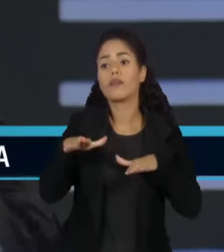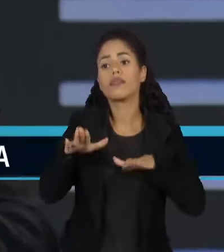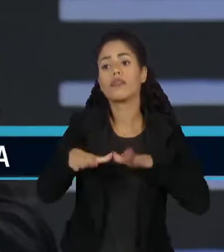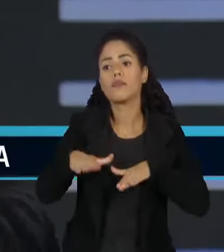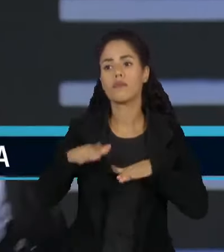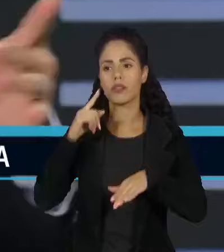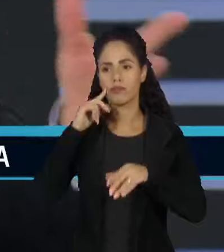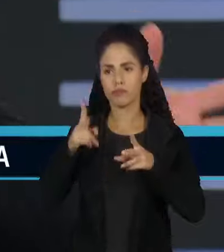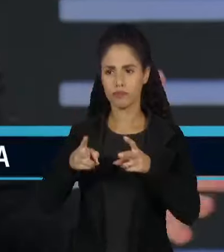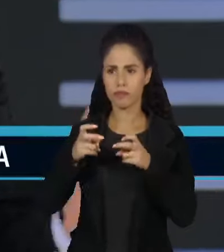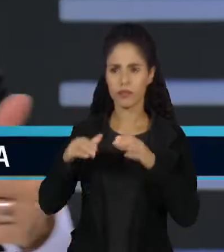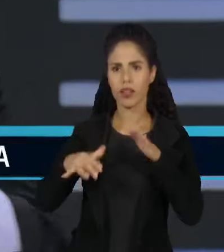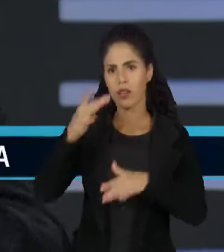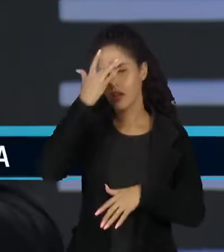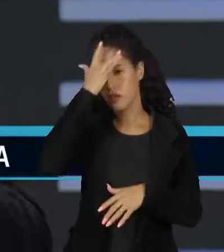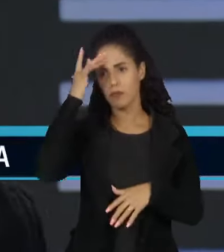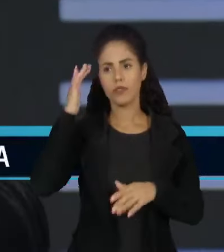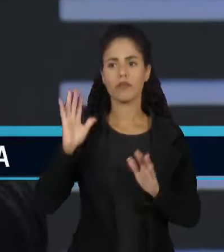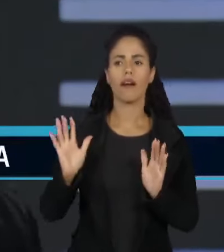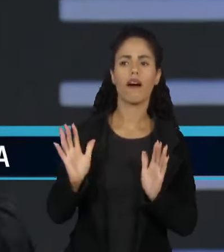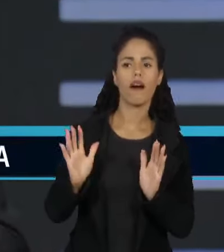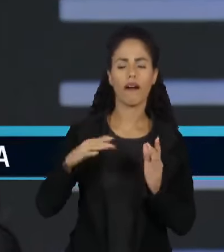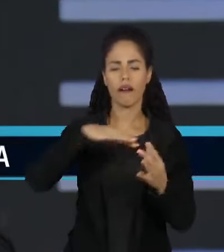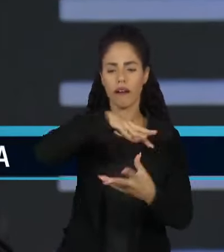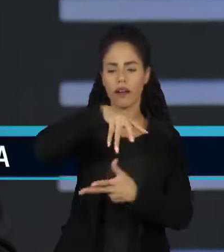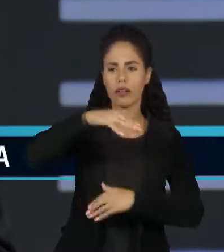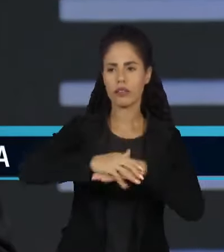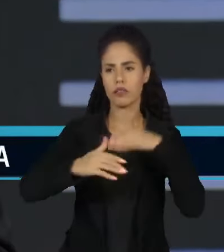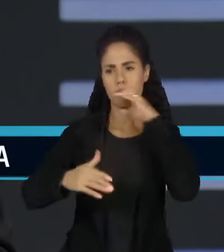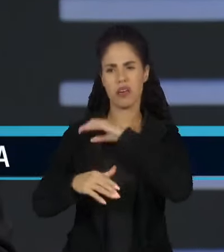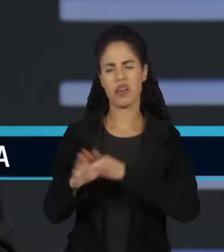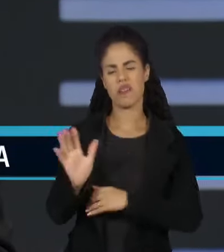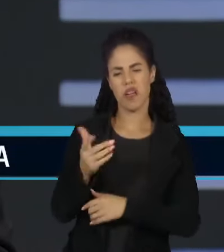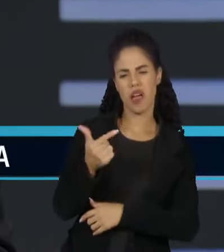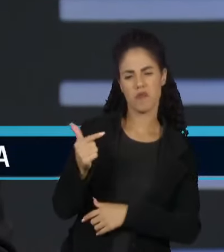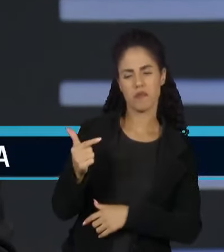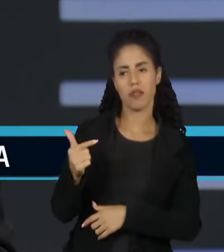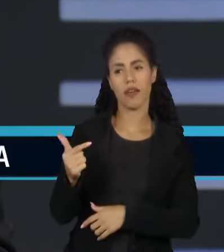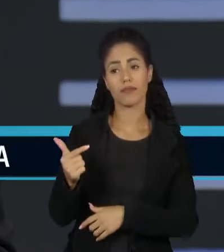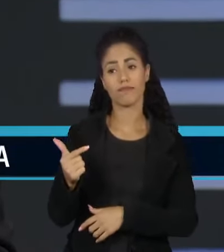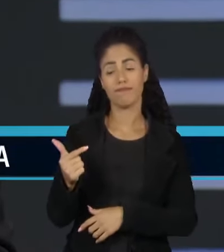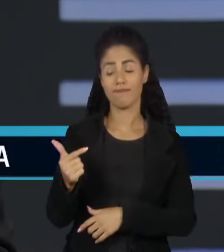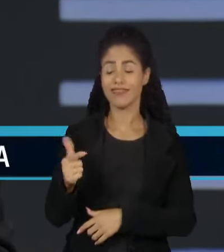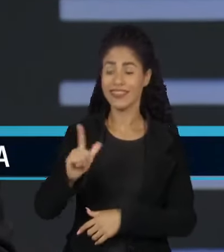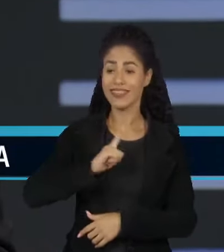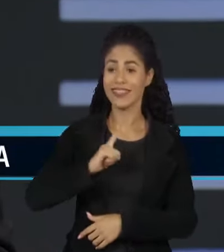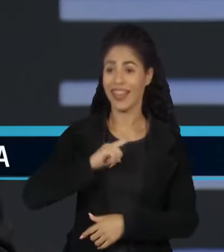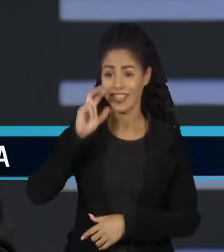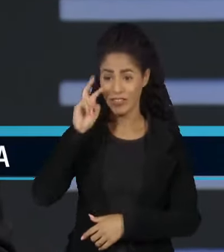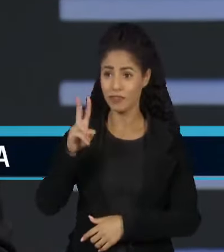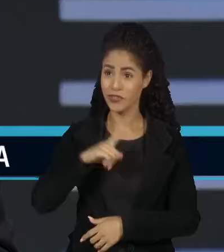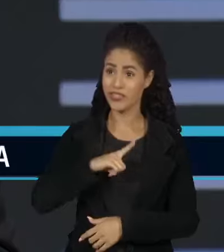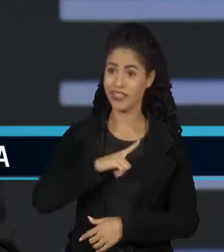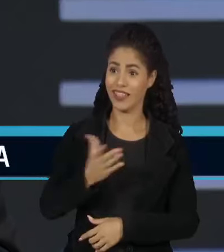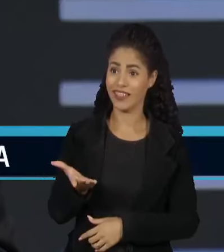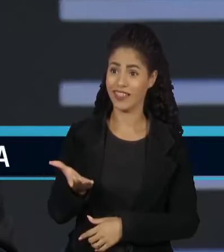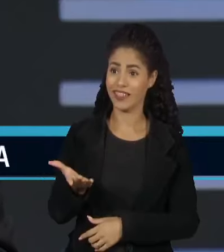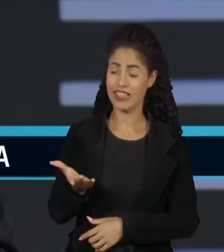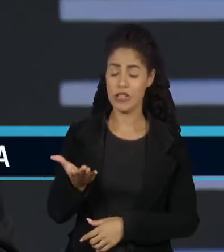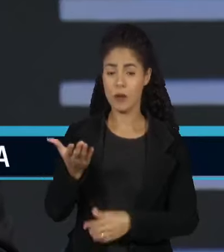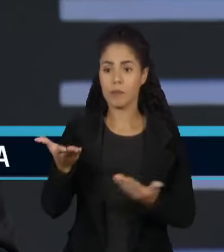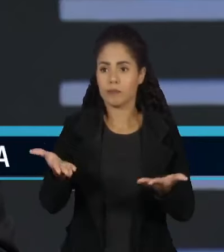tem gente que renega um aquecimento, etc. Independente disso, o fato é que você registrar a ocorrência desses